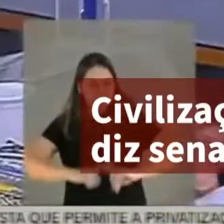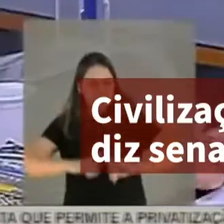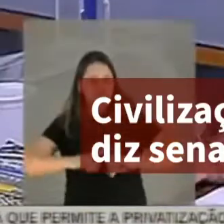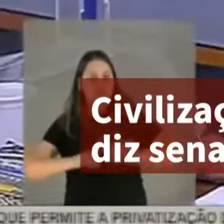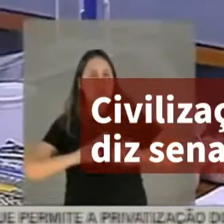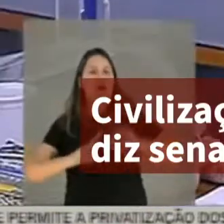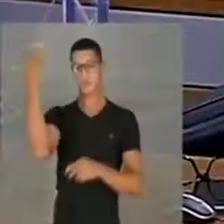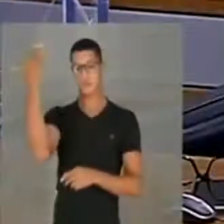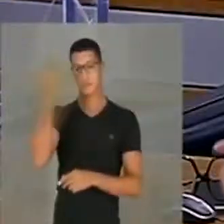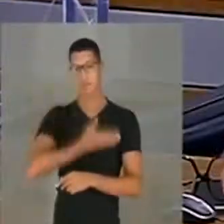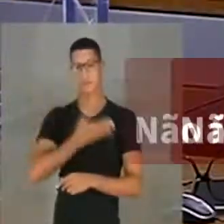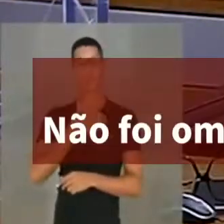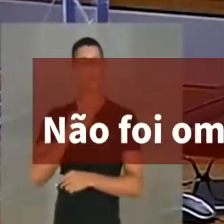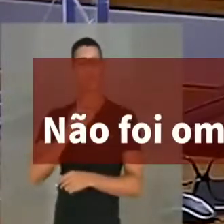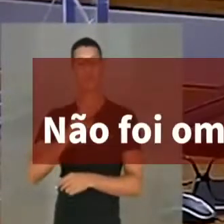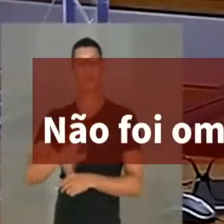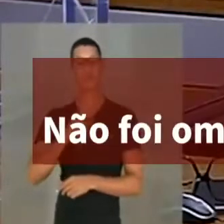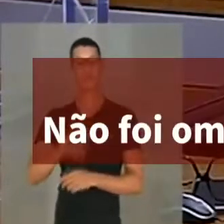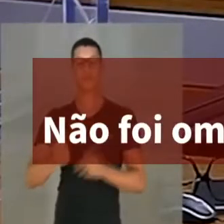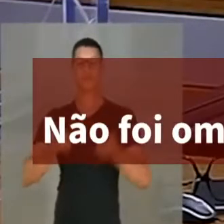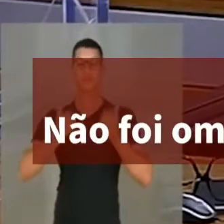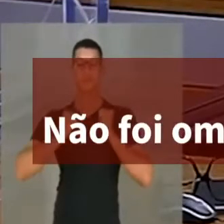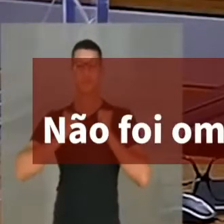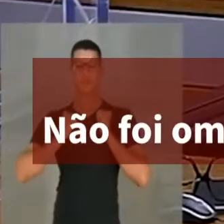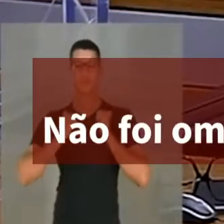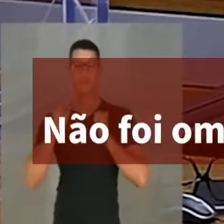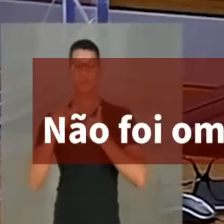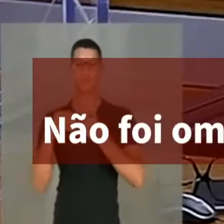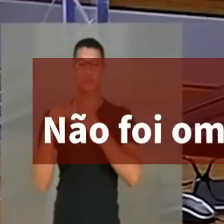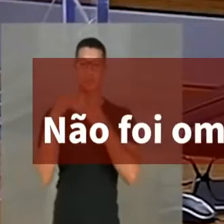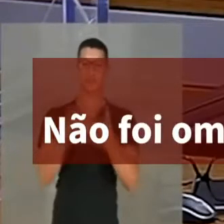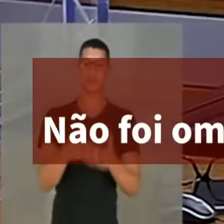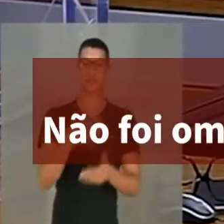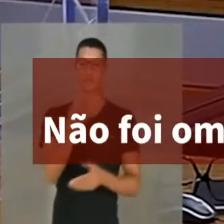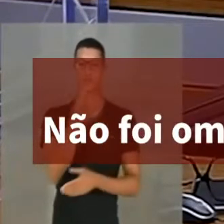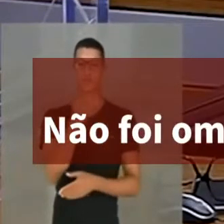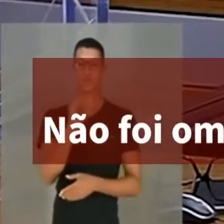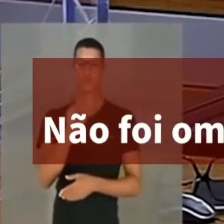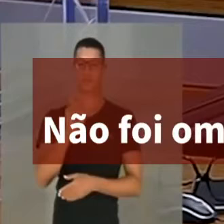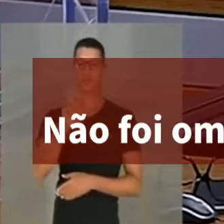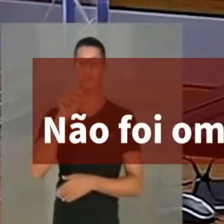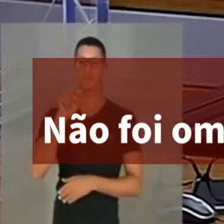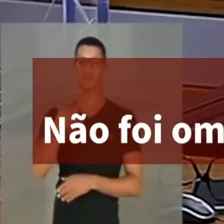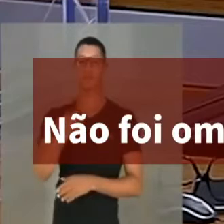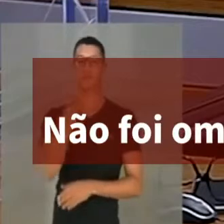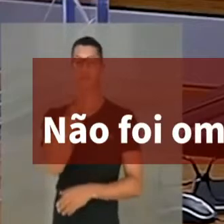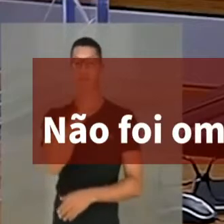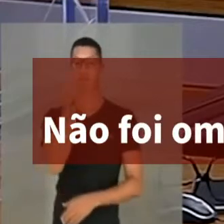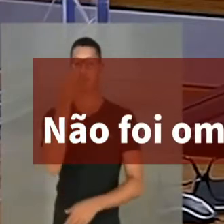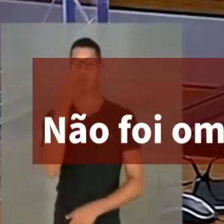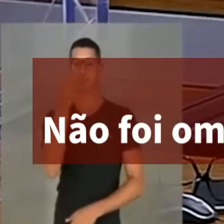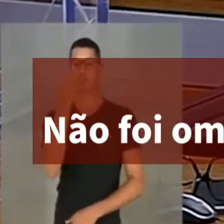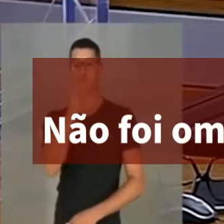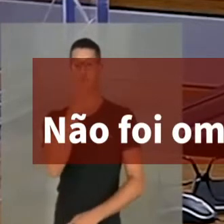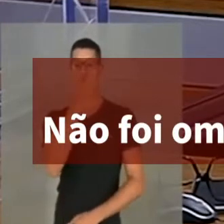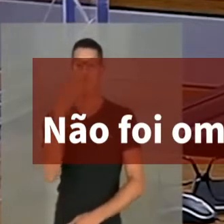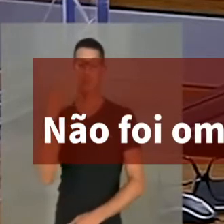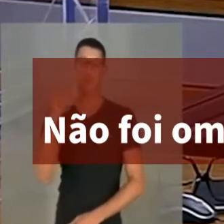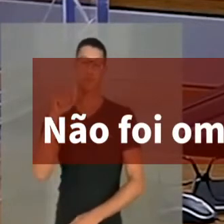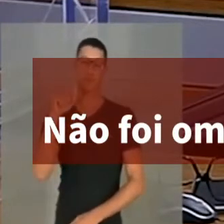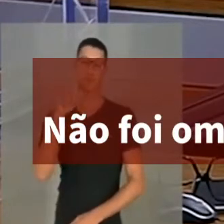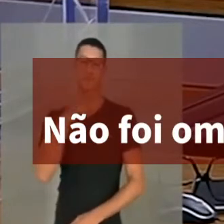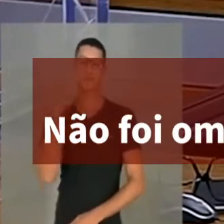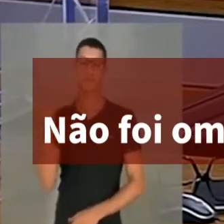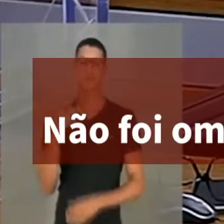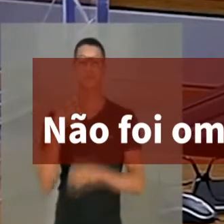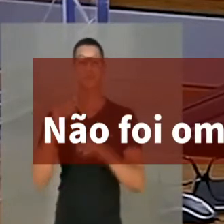a civilização ganhou não foi a omissão que nos levou a 605 1884 morte foi ação